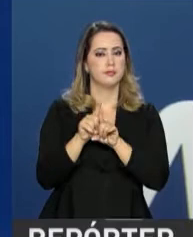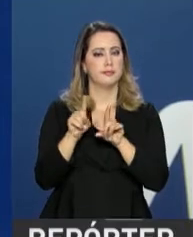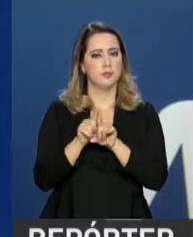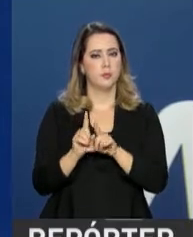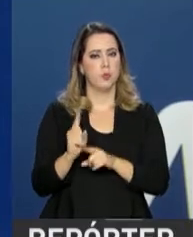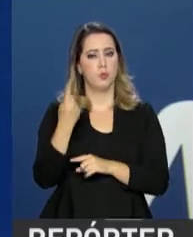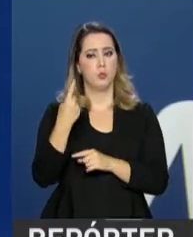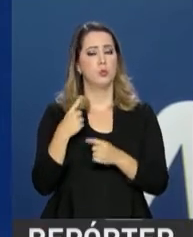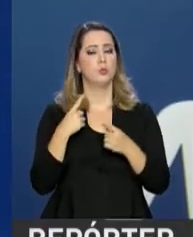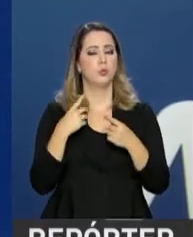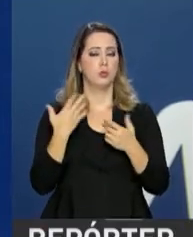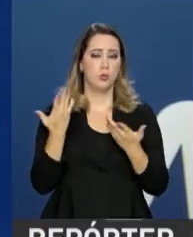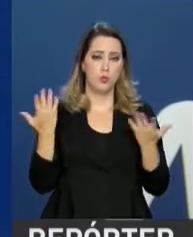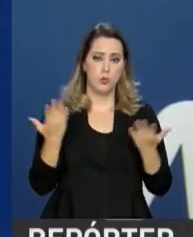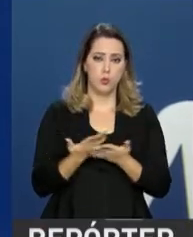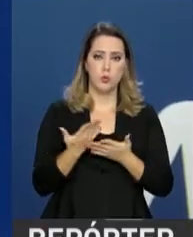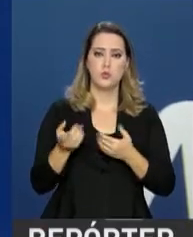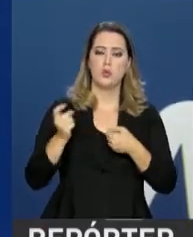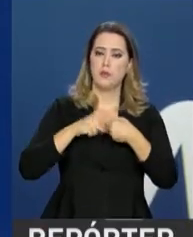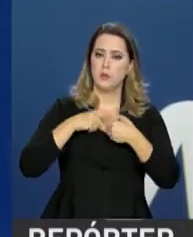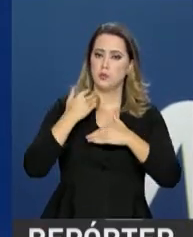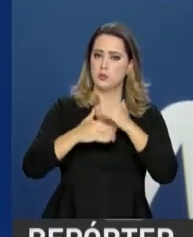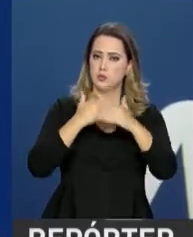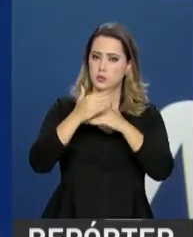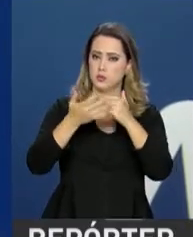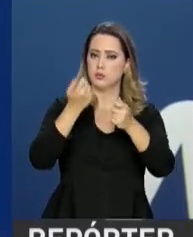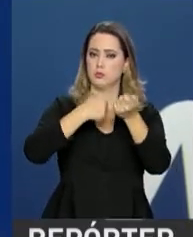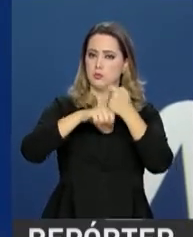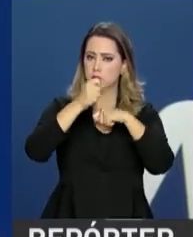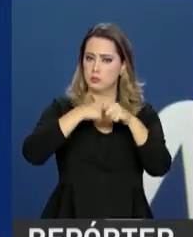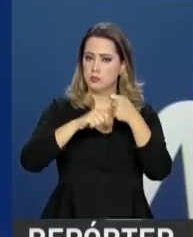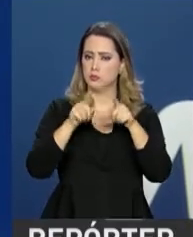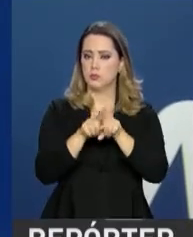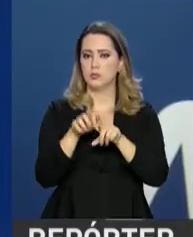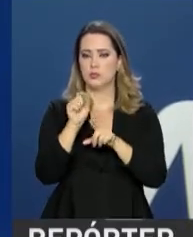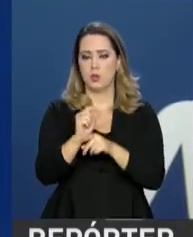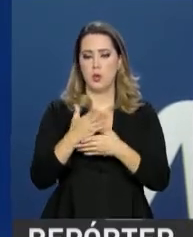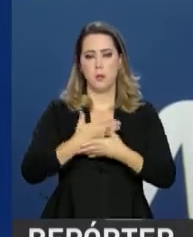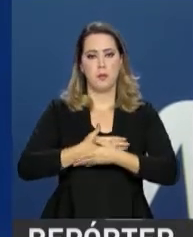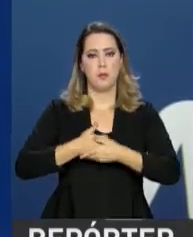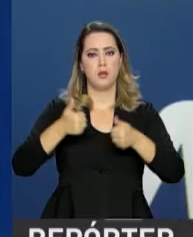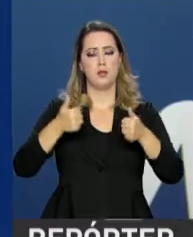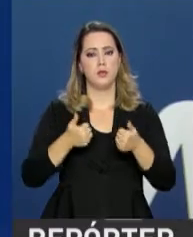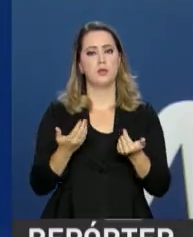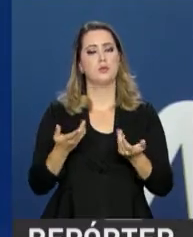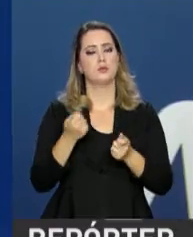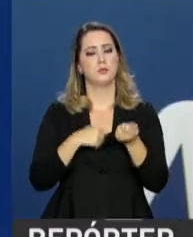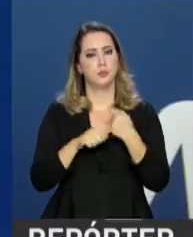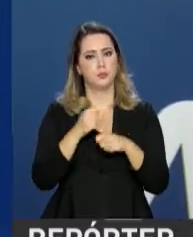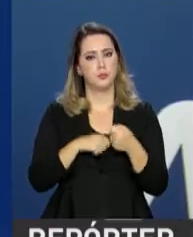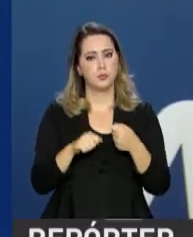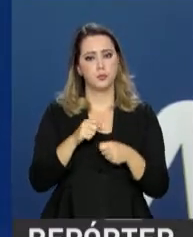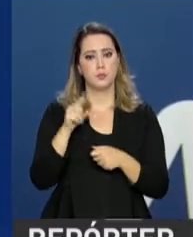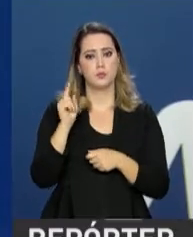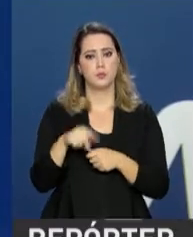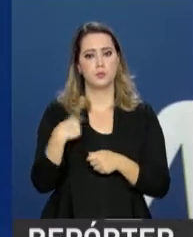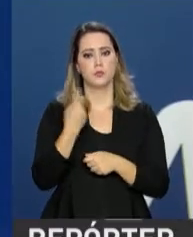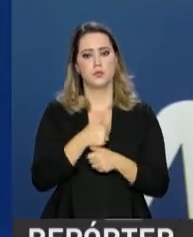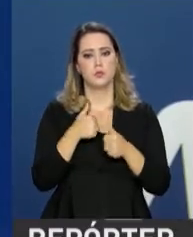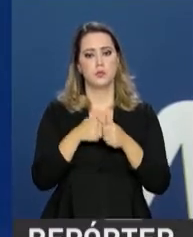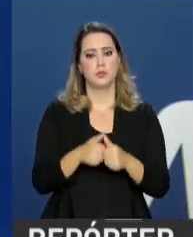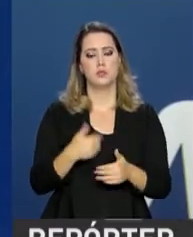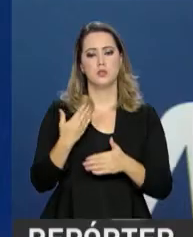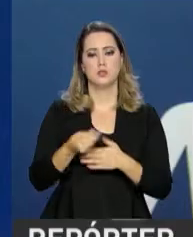com uma das medidas para reaquecer ou de se aprimorar esse reaquecimento da economia, reaquecimento que nós já